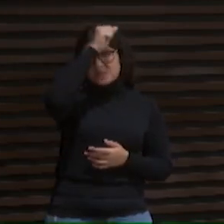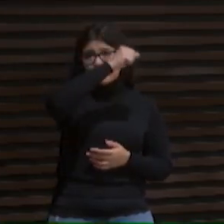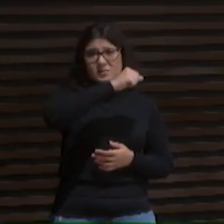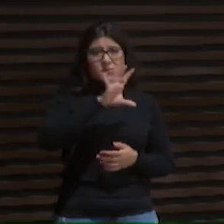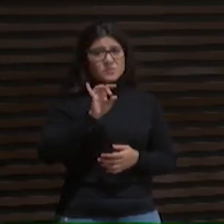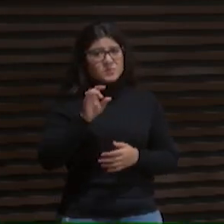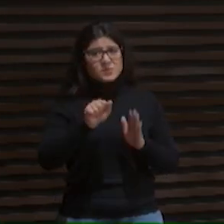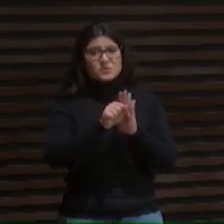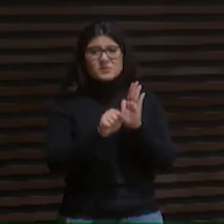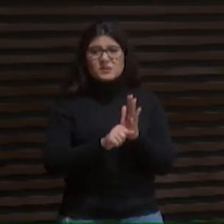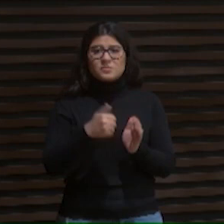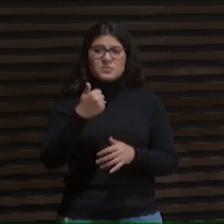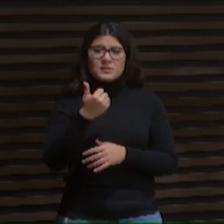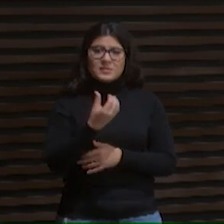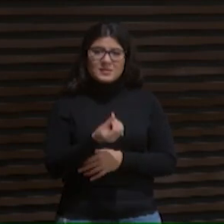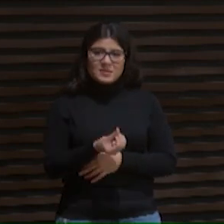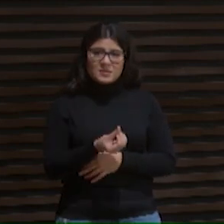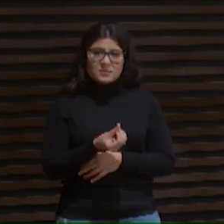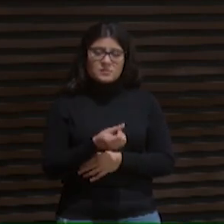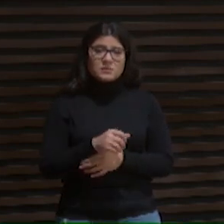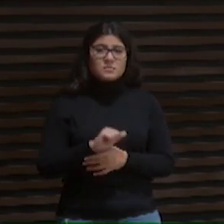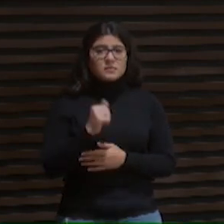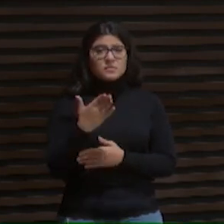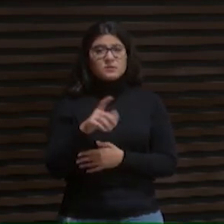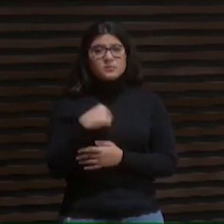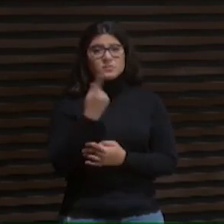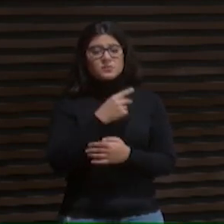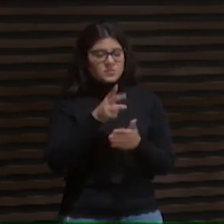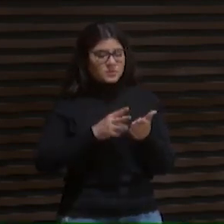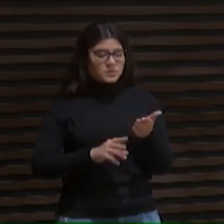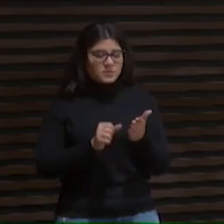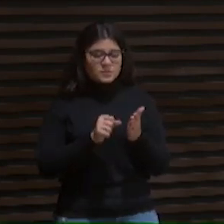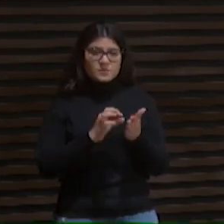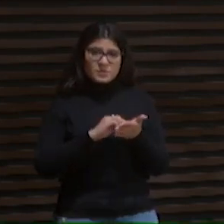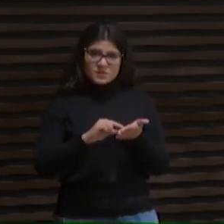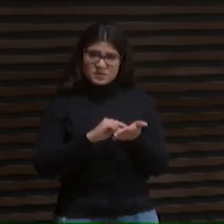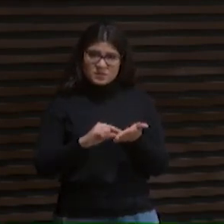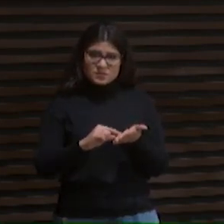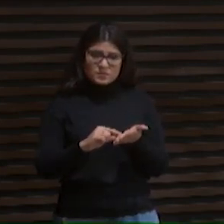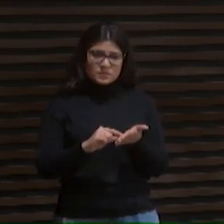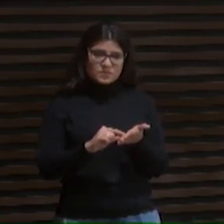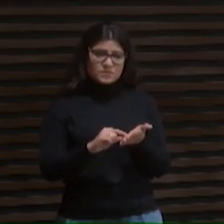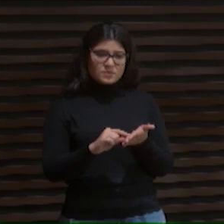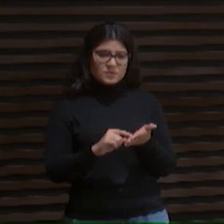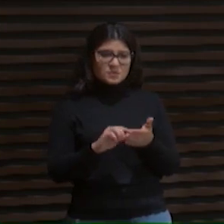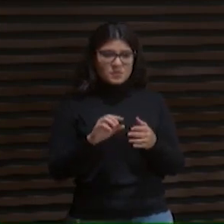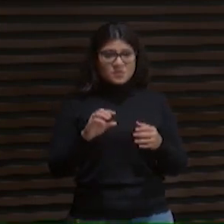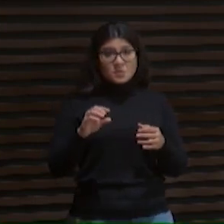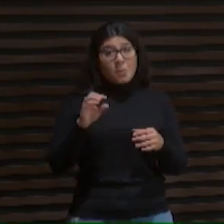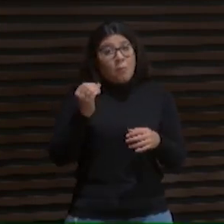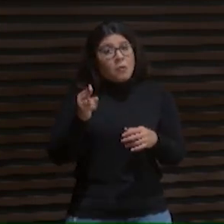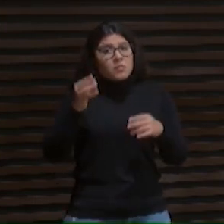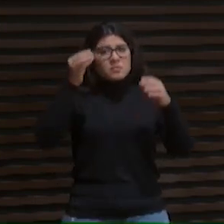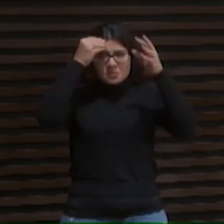século XVI. Então, quando a gente lê um versículo, ou tem de cor um versículo,